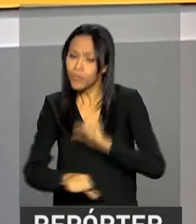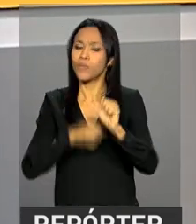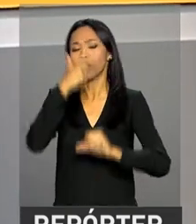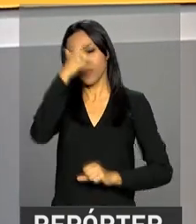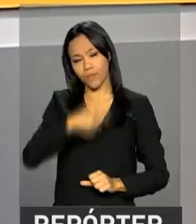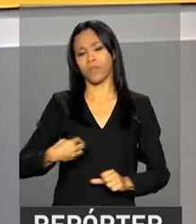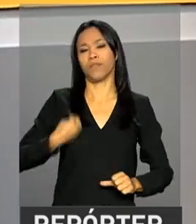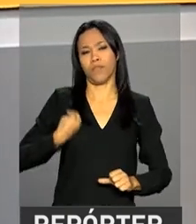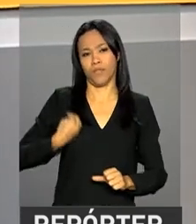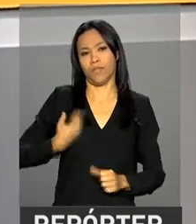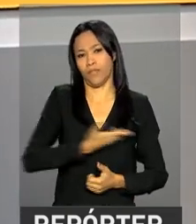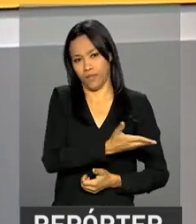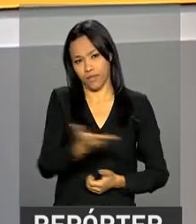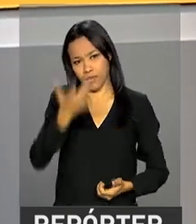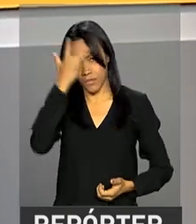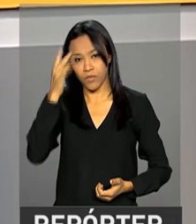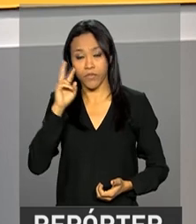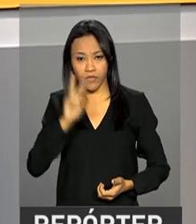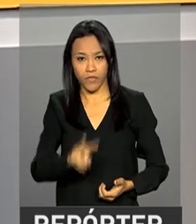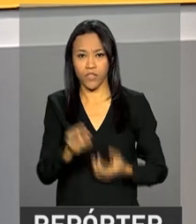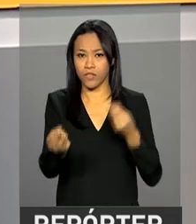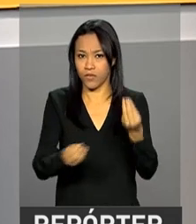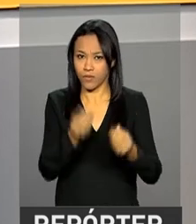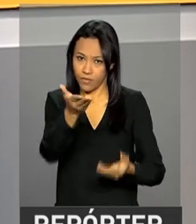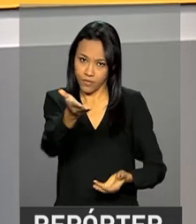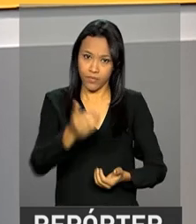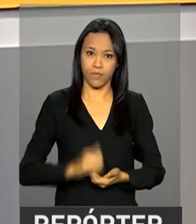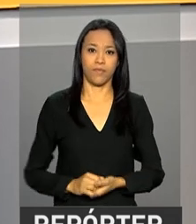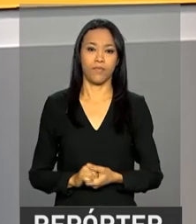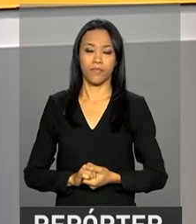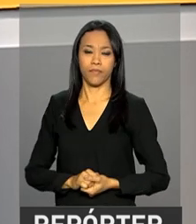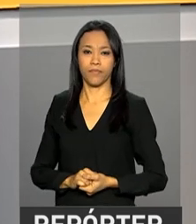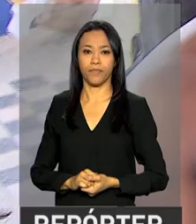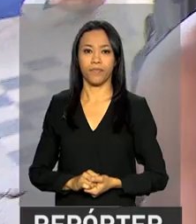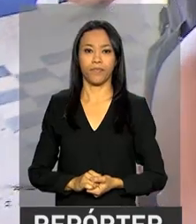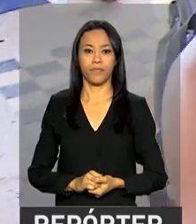das pessoas. Acompanhe na reportagem de Mara Kenup.